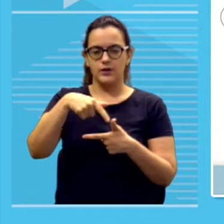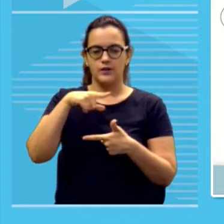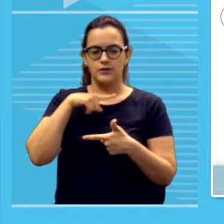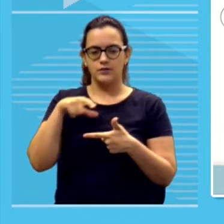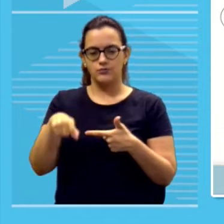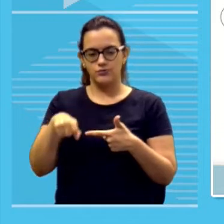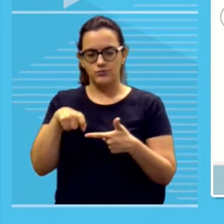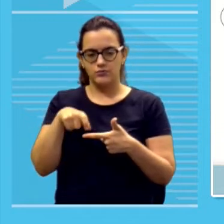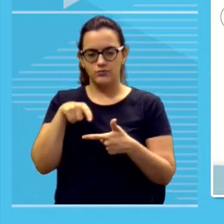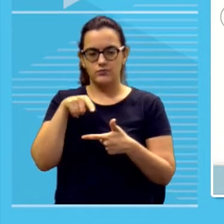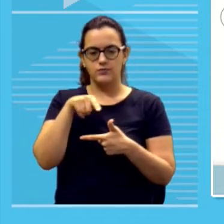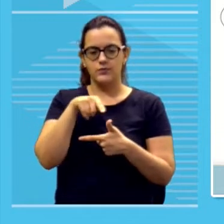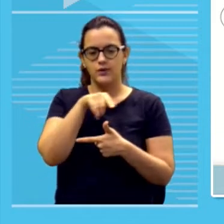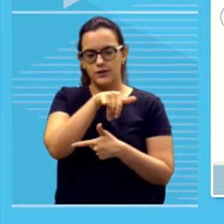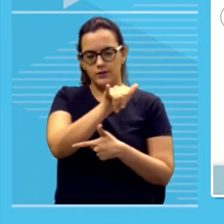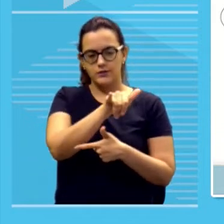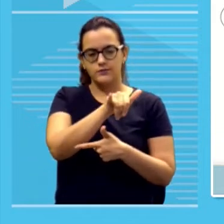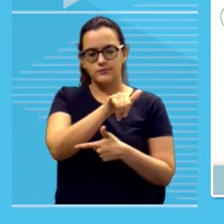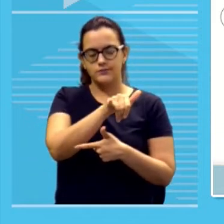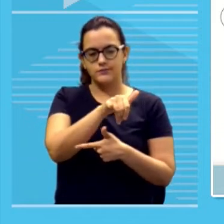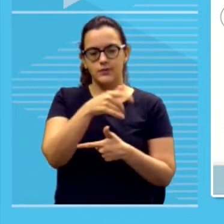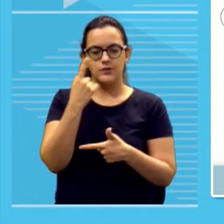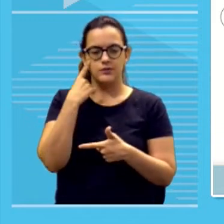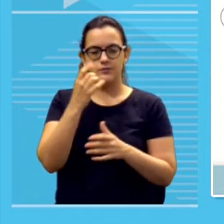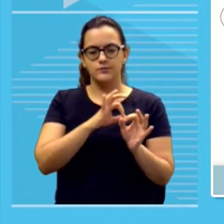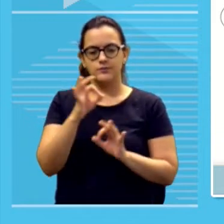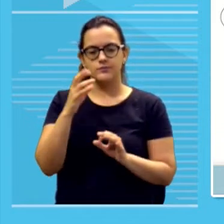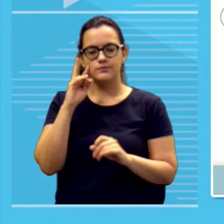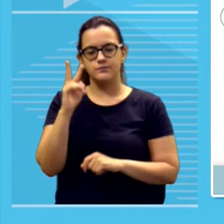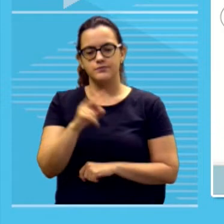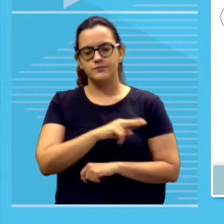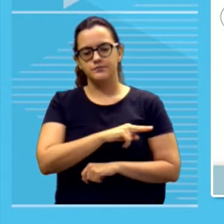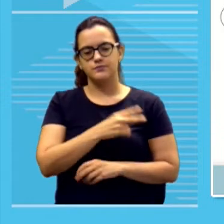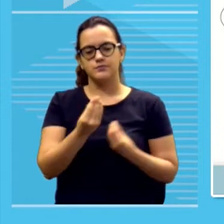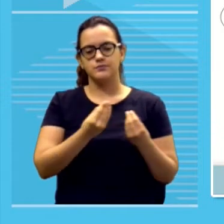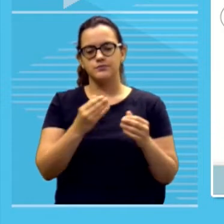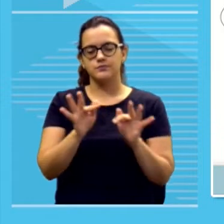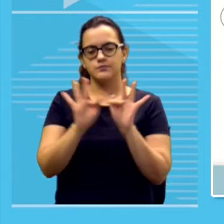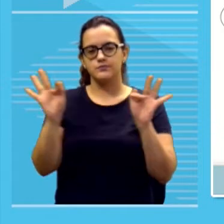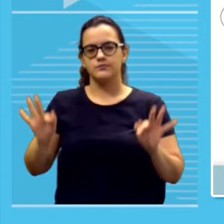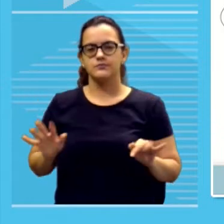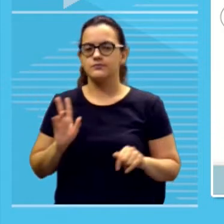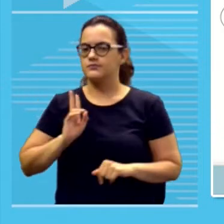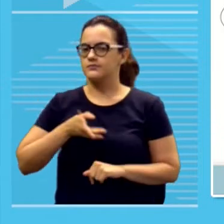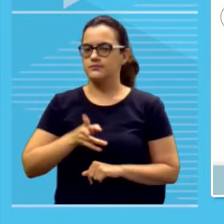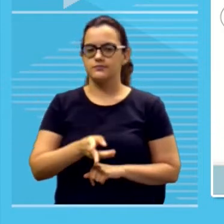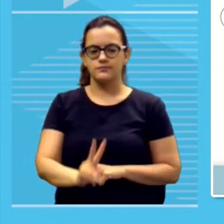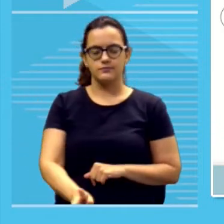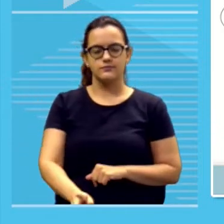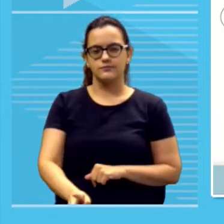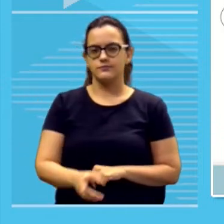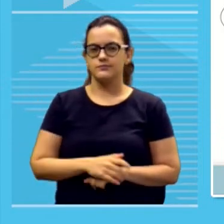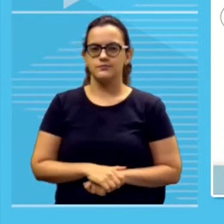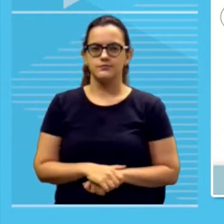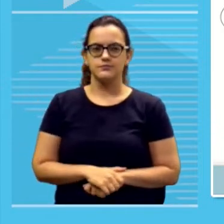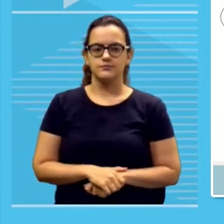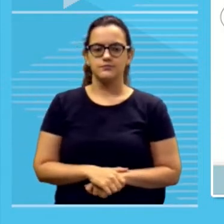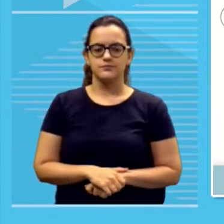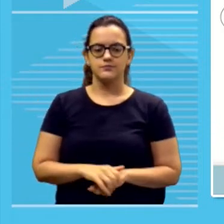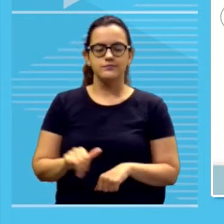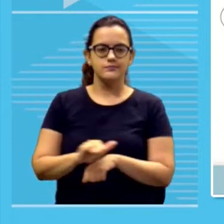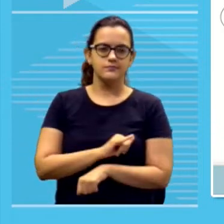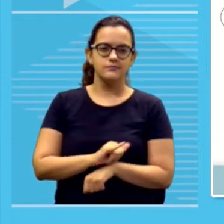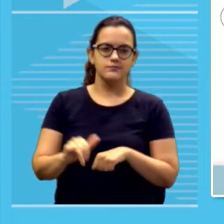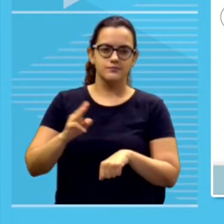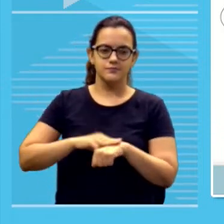o y do P também ao quadrado é a mesma fórmula anterior é a mesma fórmula qual